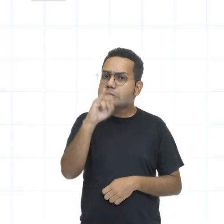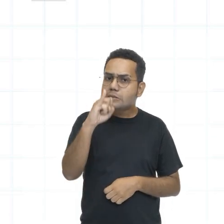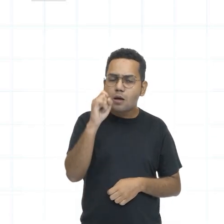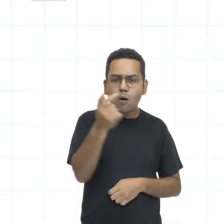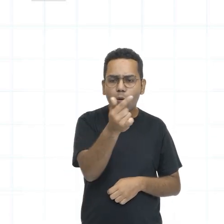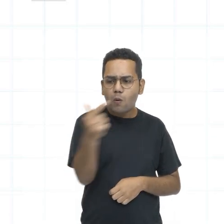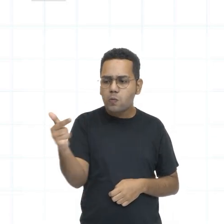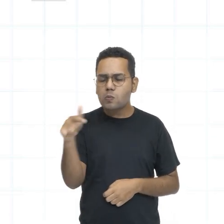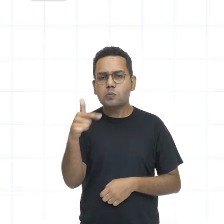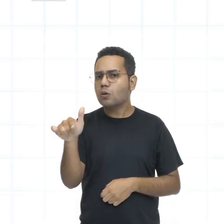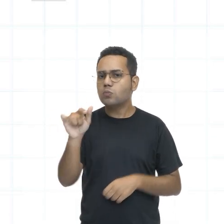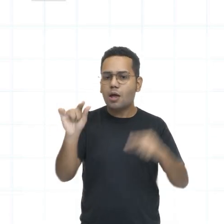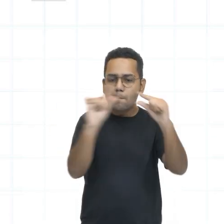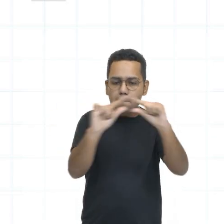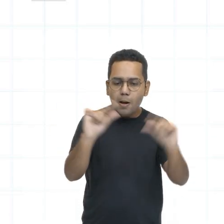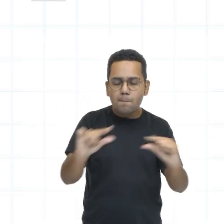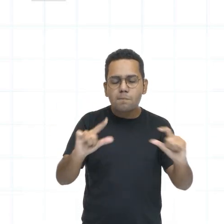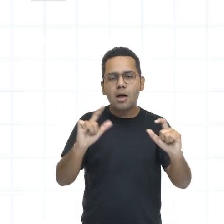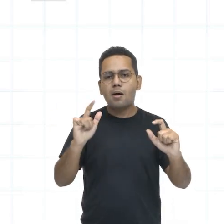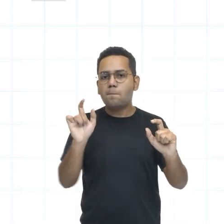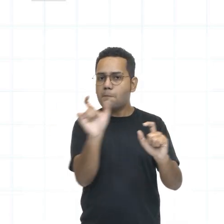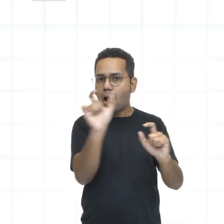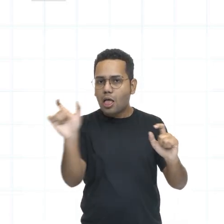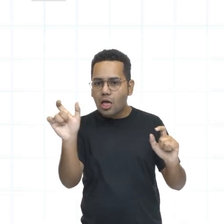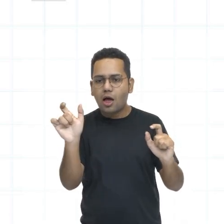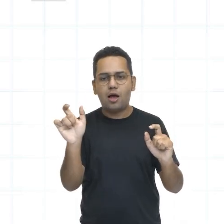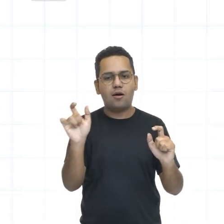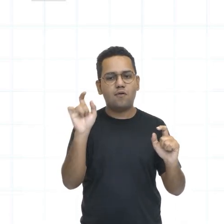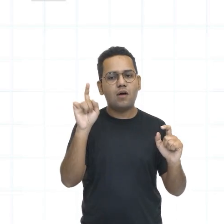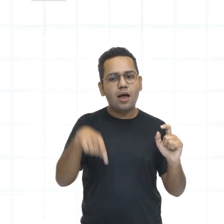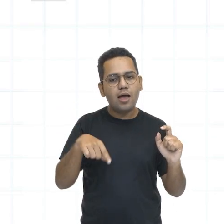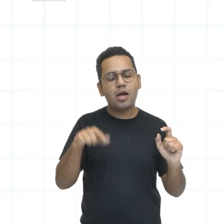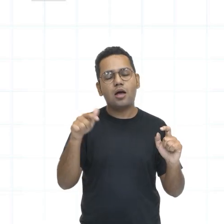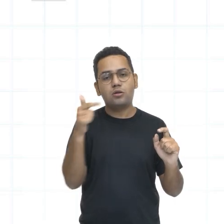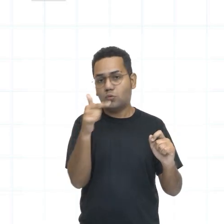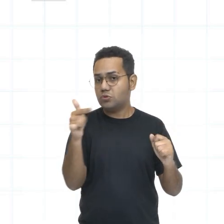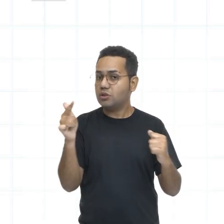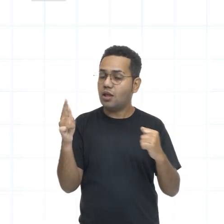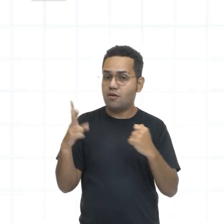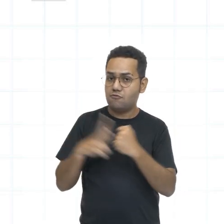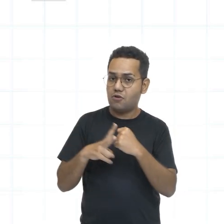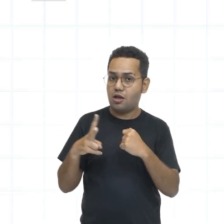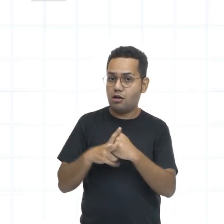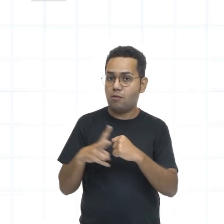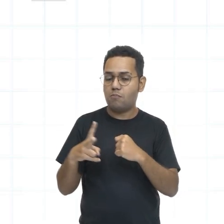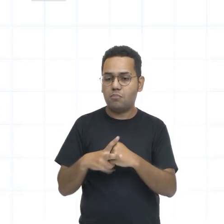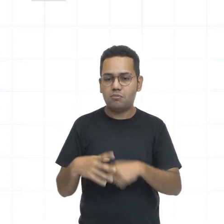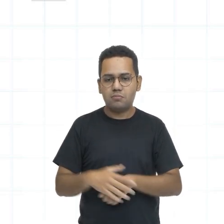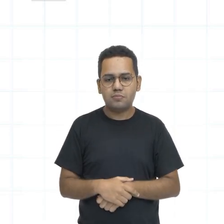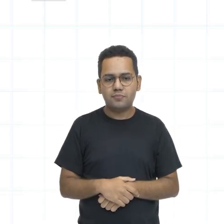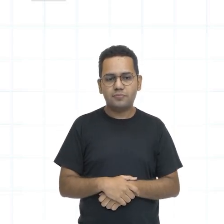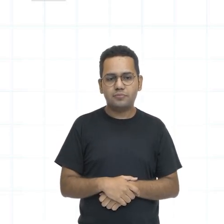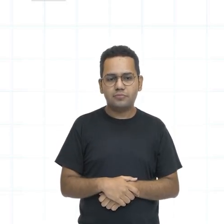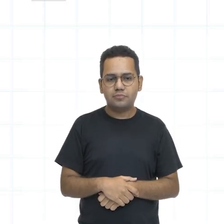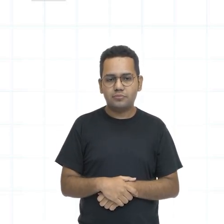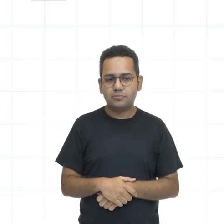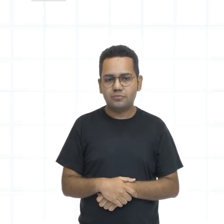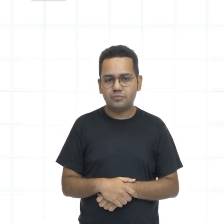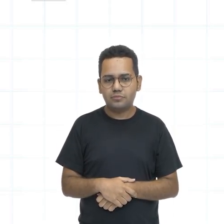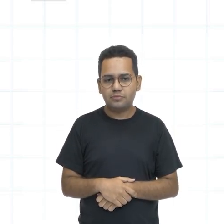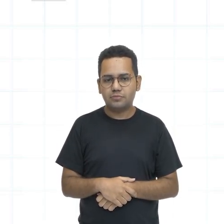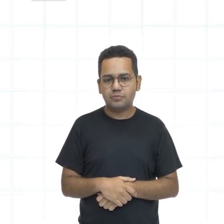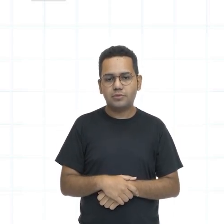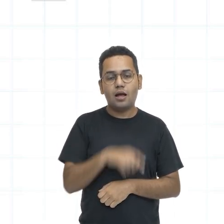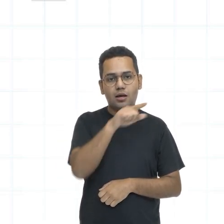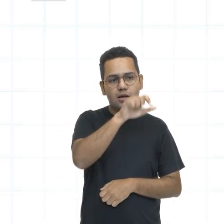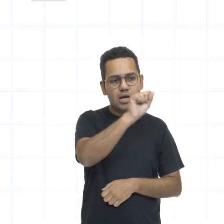nada, são sinais de trânsitos e, portanto, linguagem não verbal, tá? Mas se tiver algo escrito como stop, nós temos ali uma